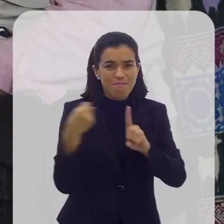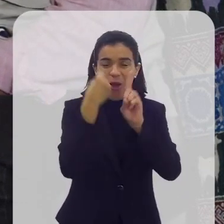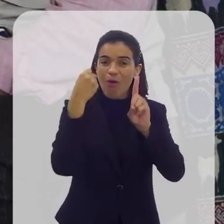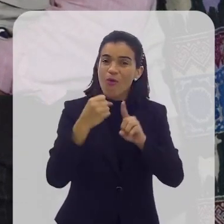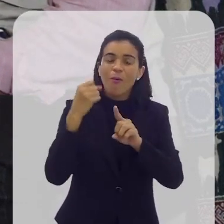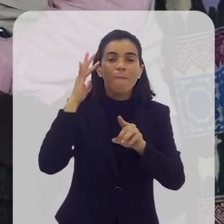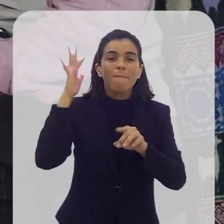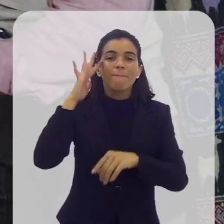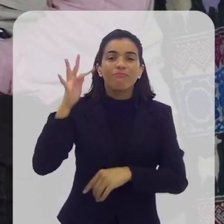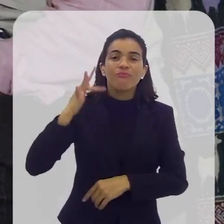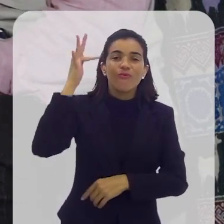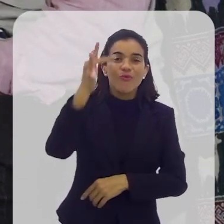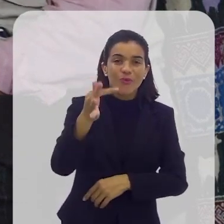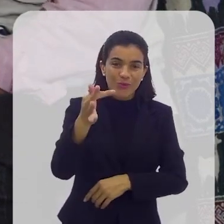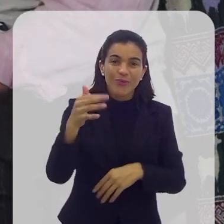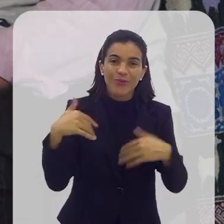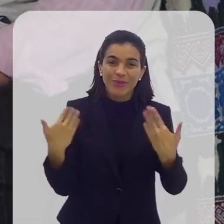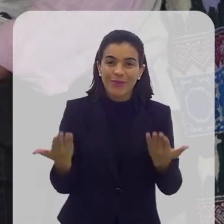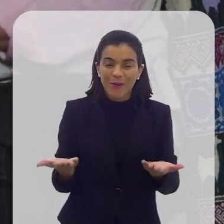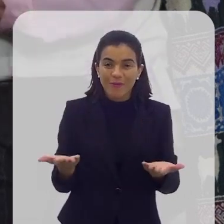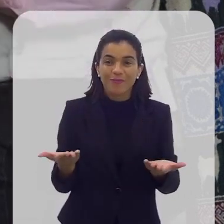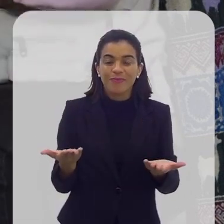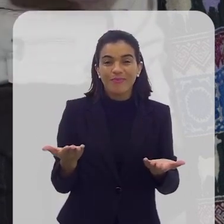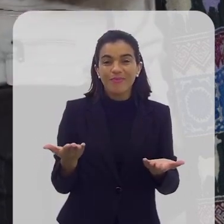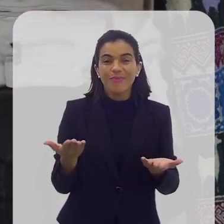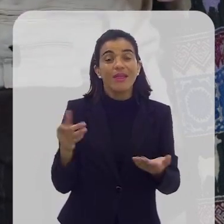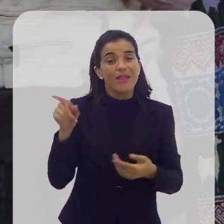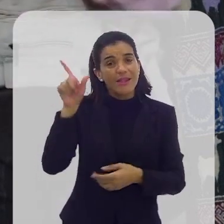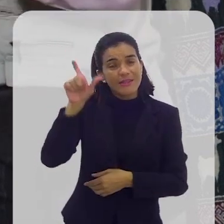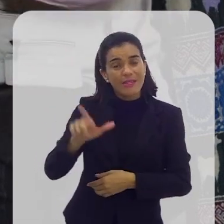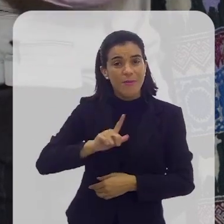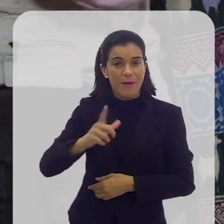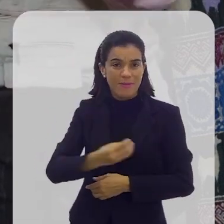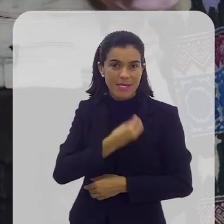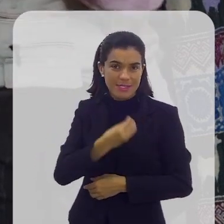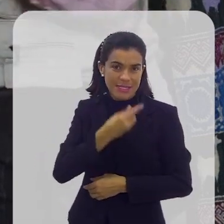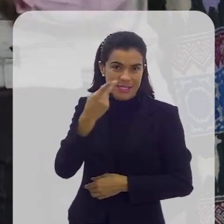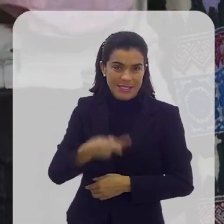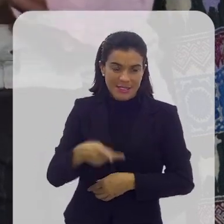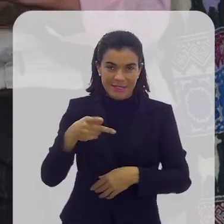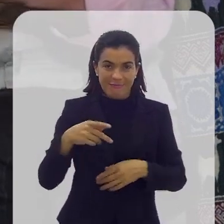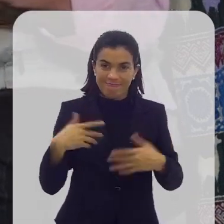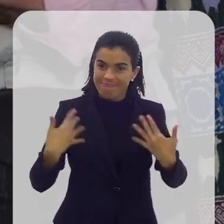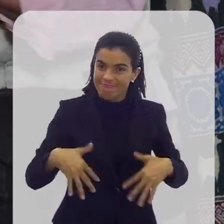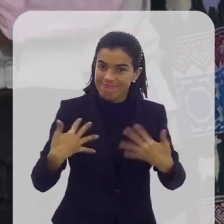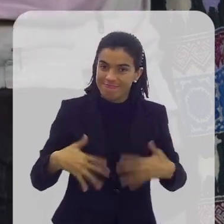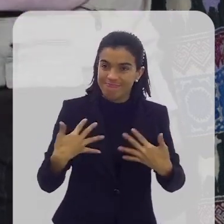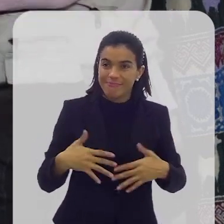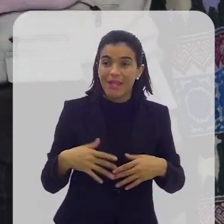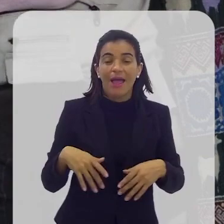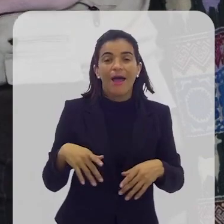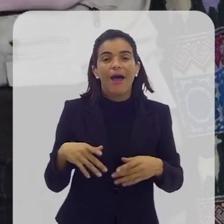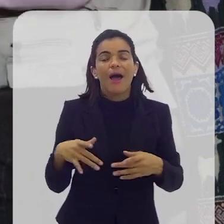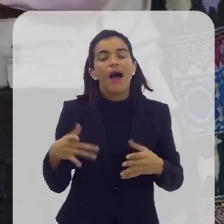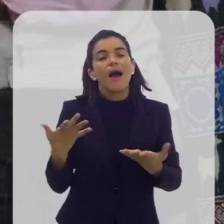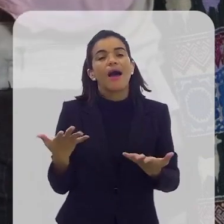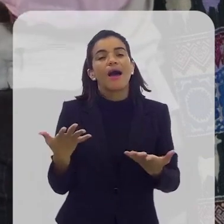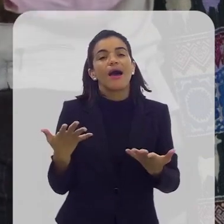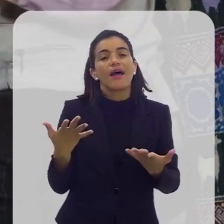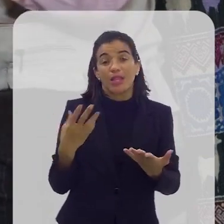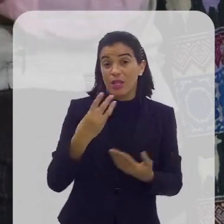segundo mandato e no último mandato, ele morou aqui, né, no Palácio do Catete. Getúlio tinha uma frequência pelo bairro,